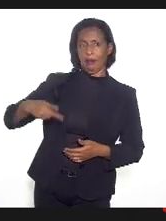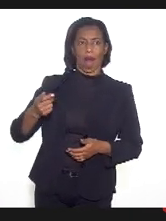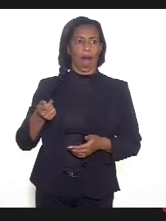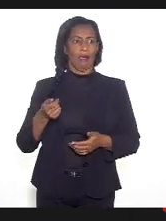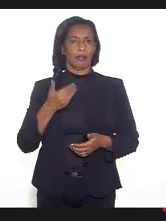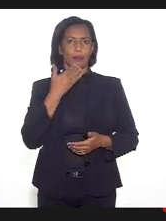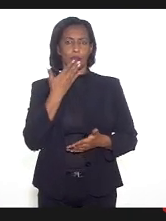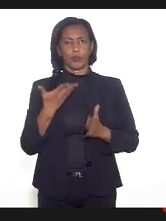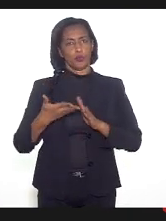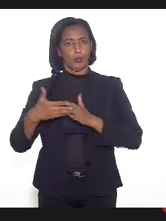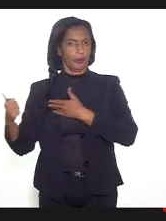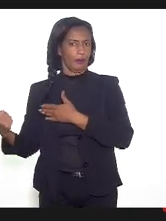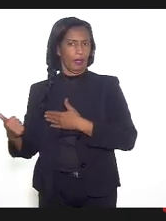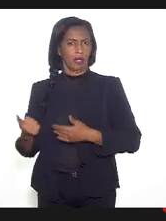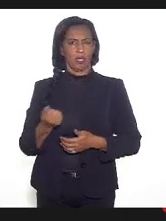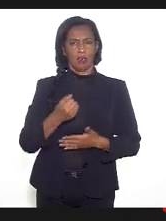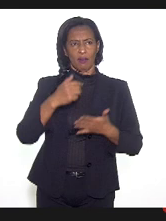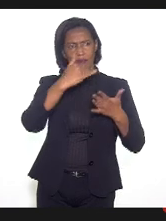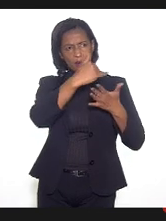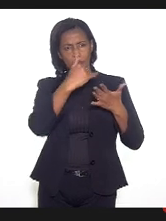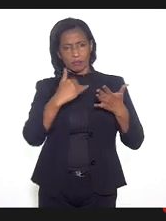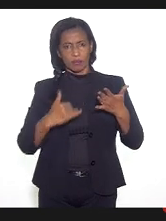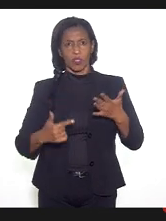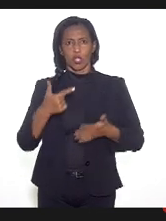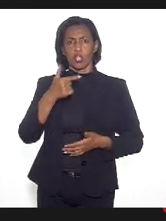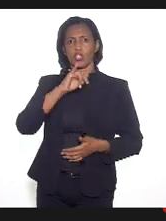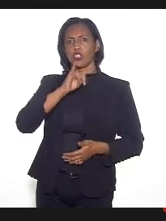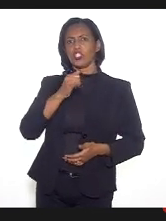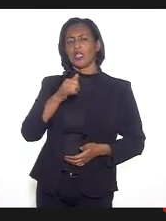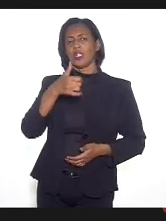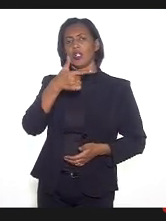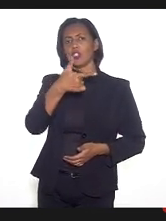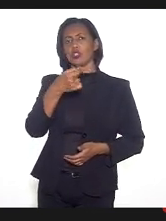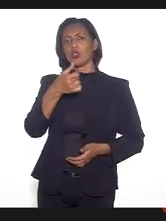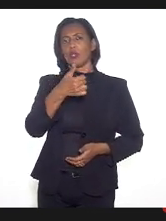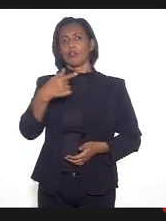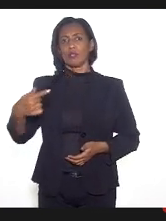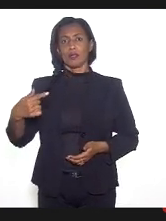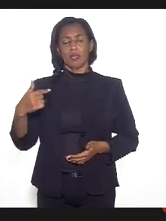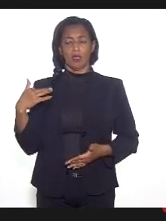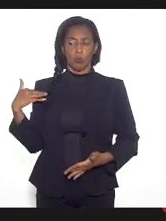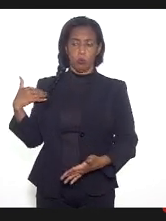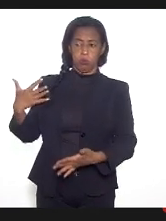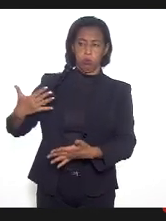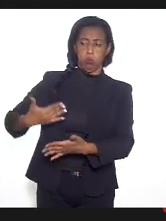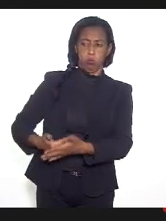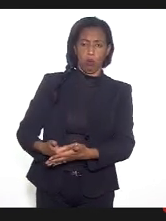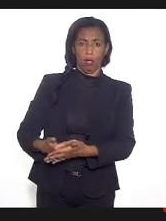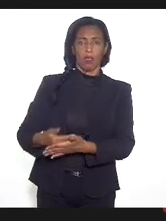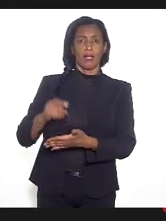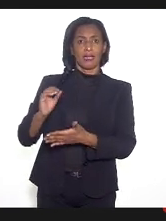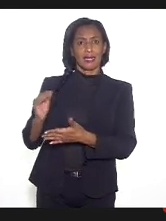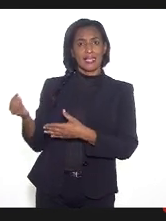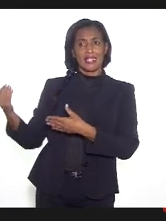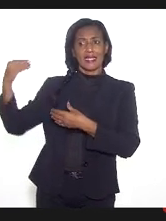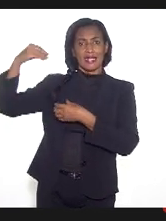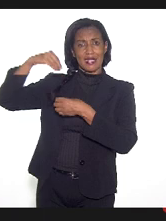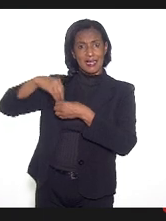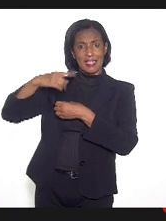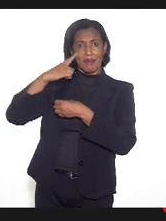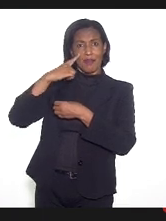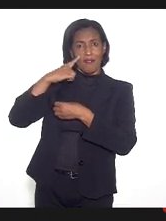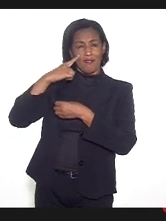pediu baixa, enfim. Quantas vacâncias de janeiro de 2017 até a atualidade? Em cima dessas vacâncias, quais